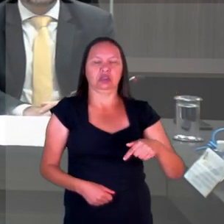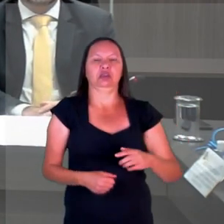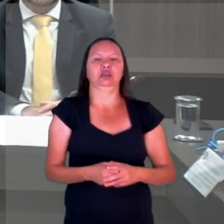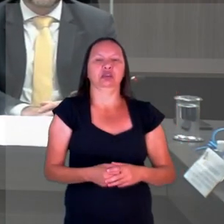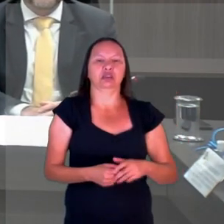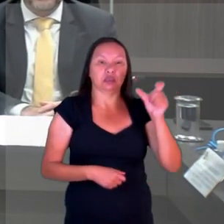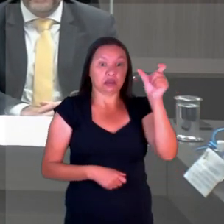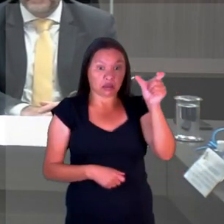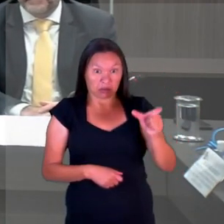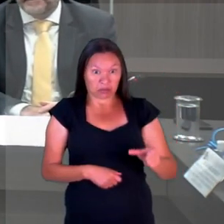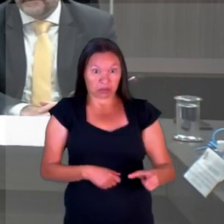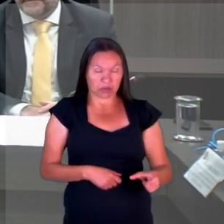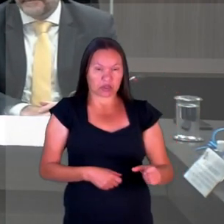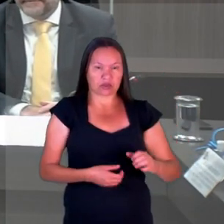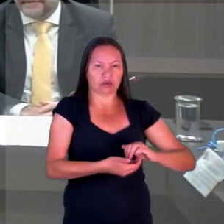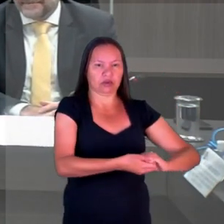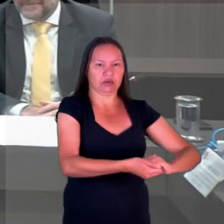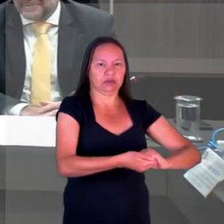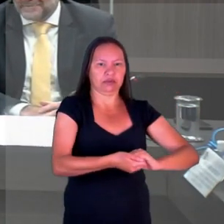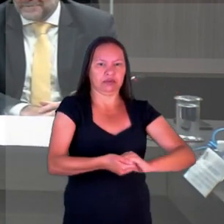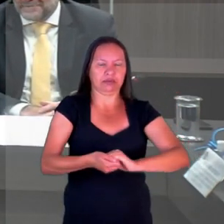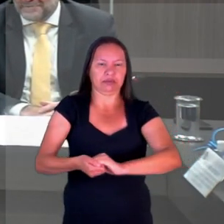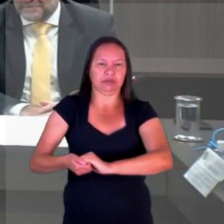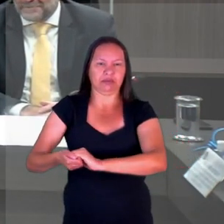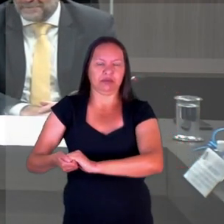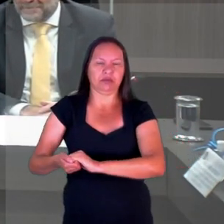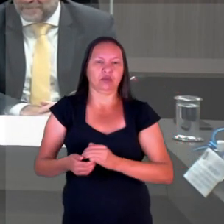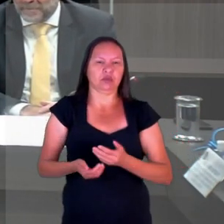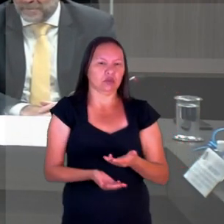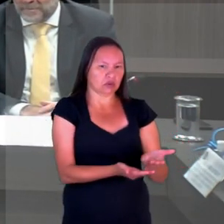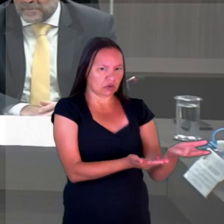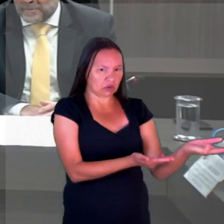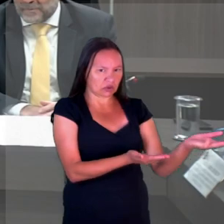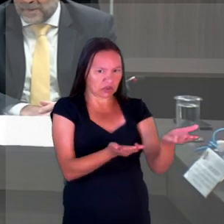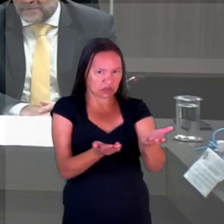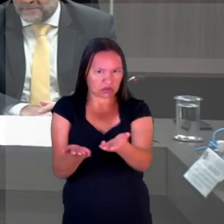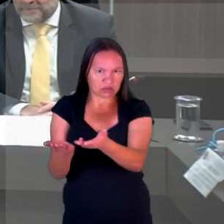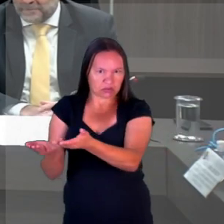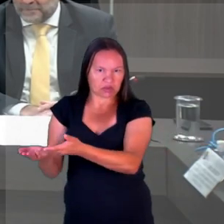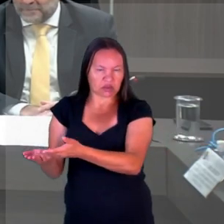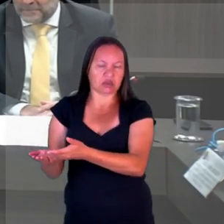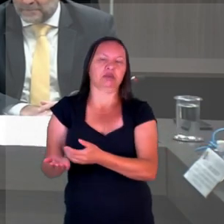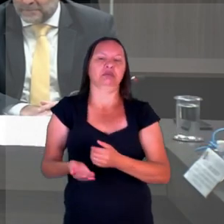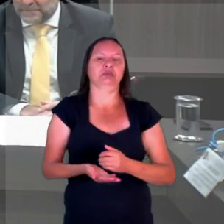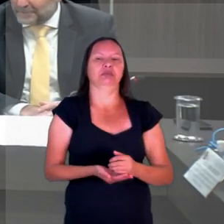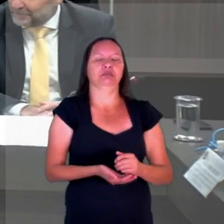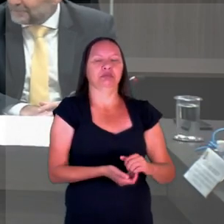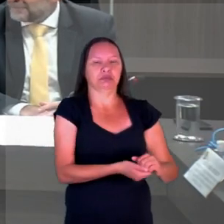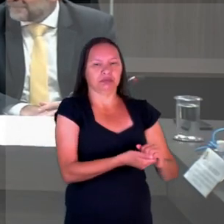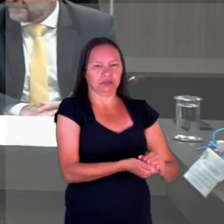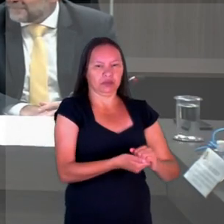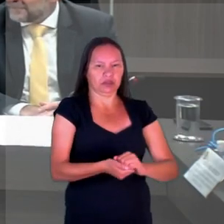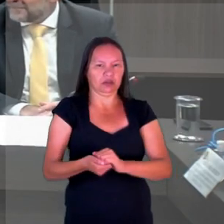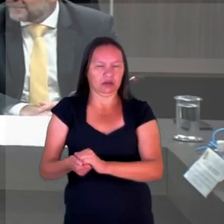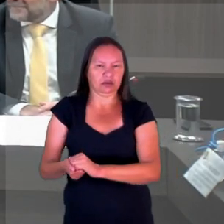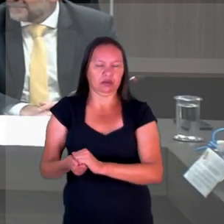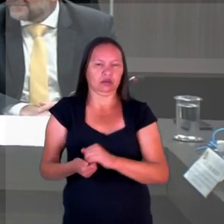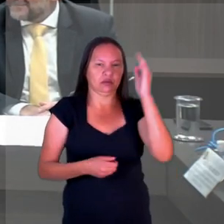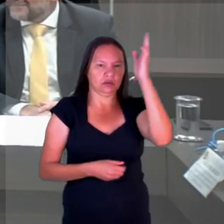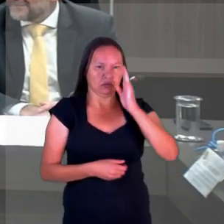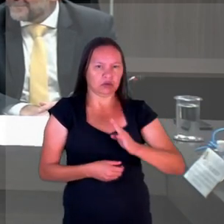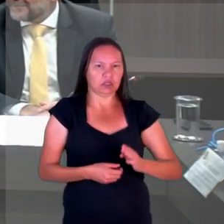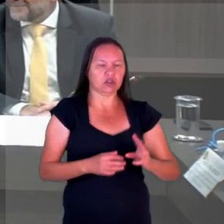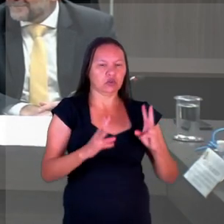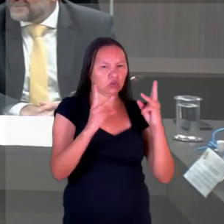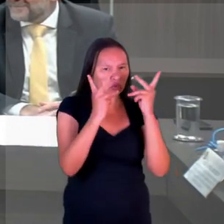pessoa saudar todos os que estão presentes eu não vou repetir a nominata mas sintam-se todos colegas do Brasil